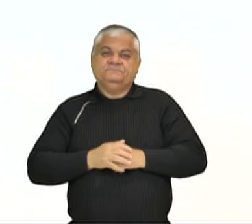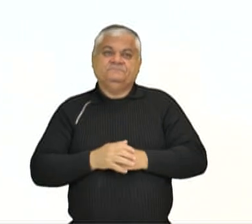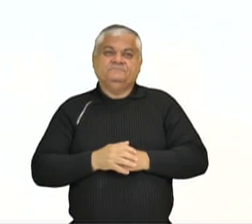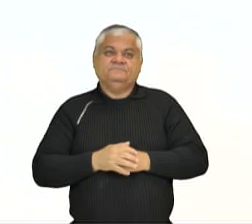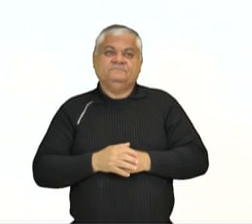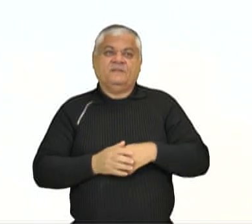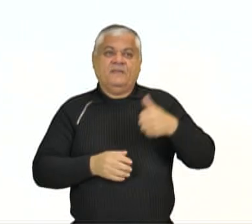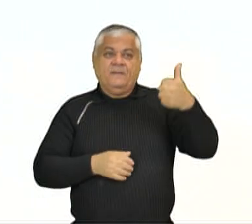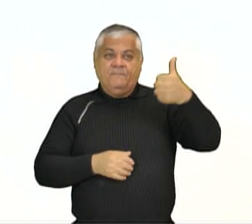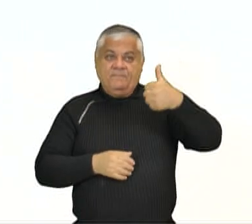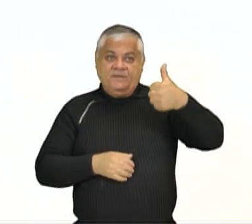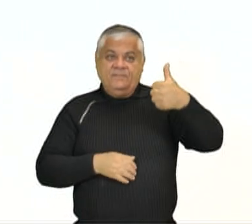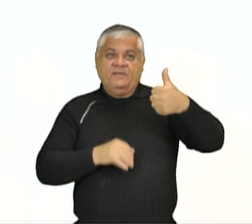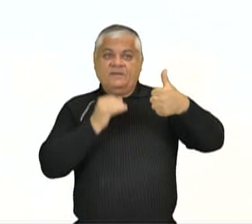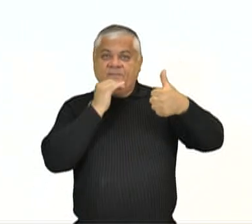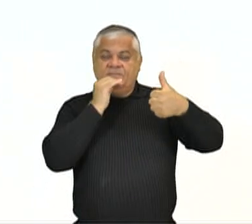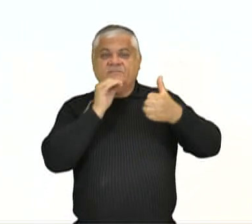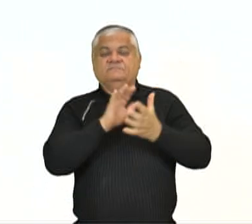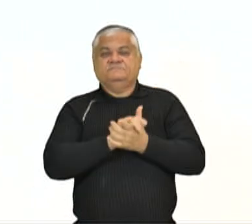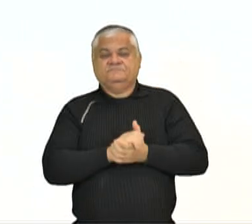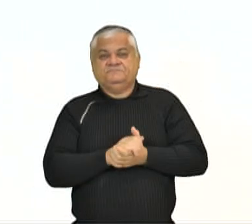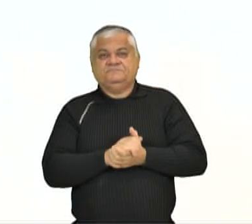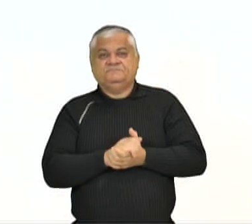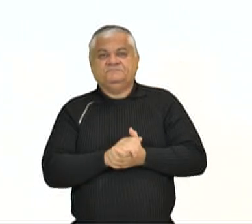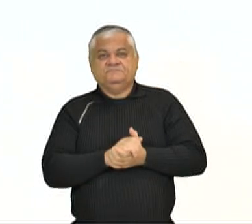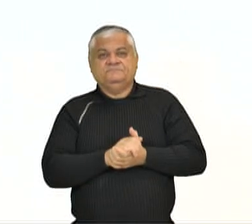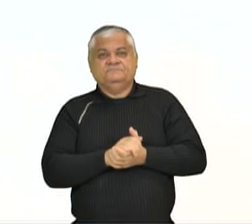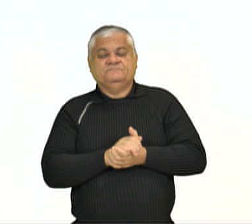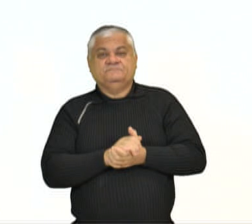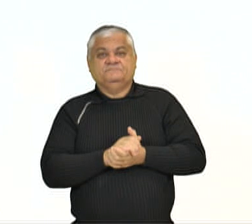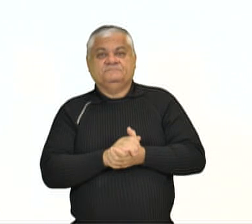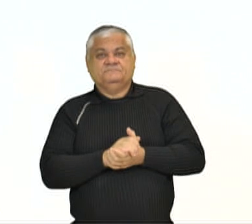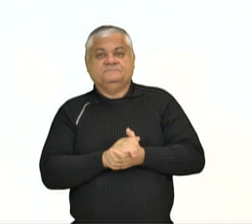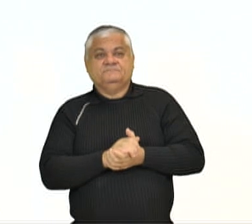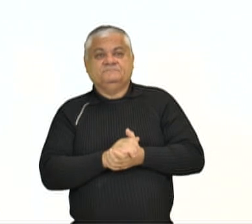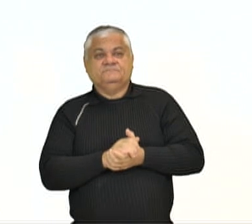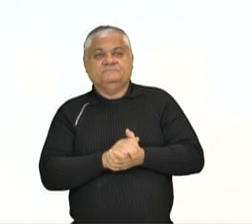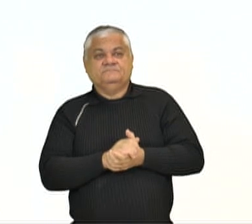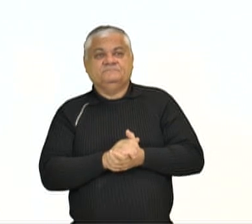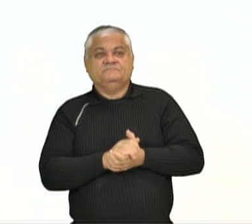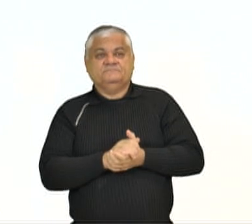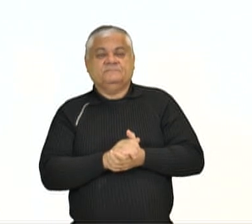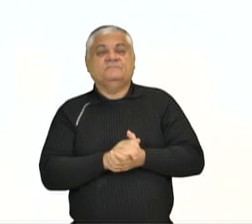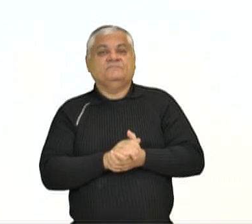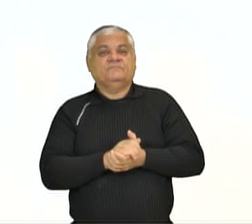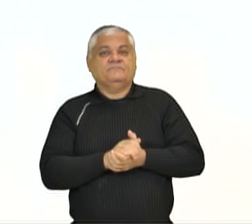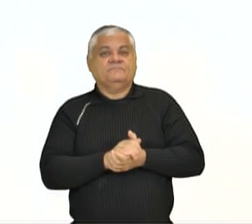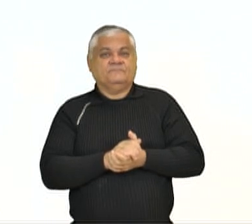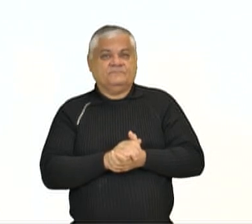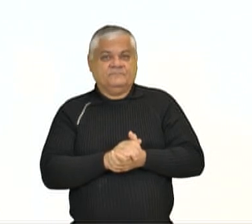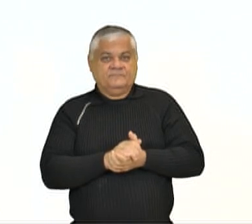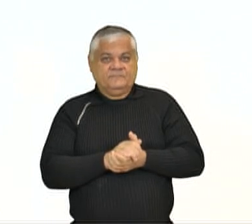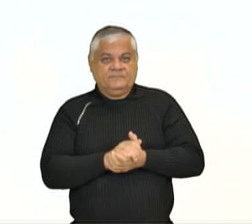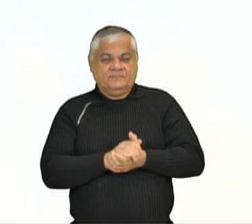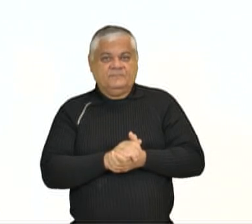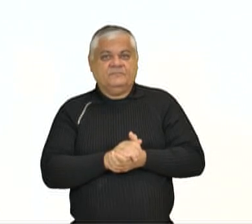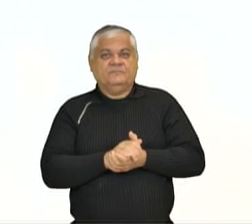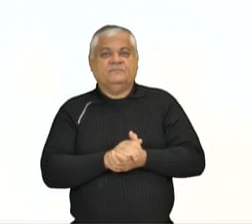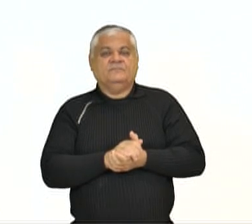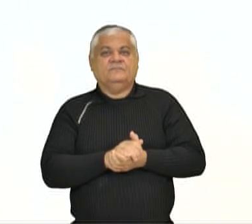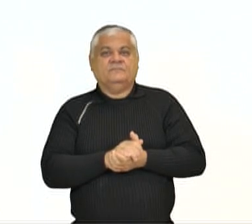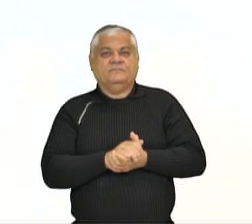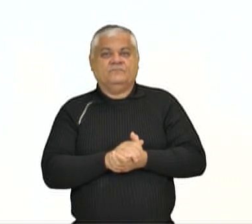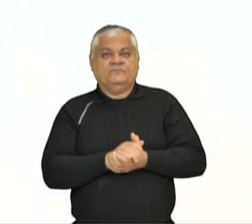Is it necessary to save money? Why not? Write your opinion. Two lines, but you have to use the